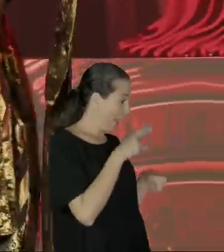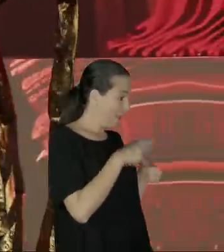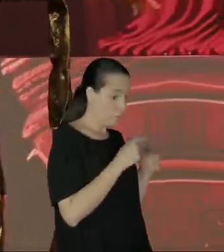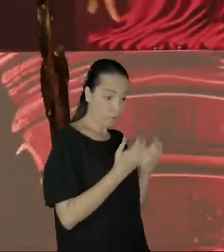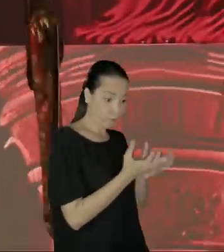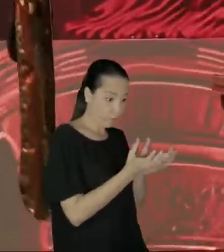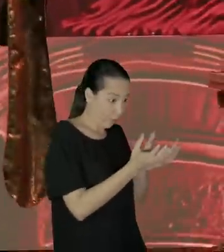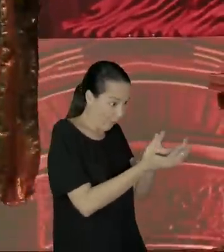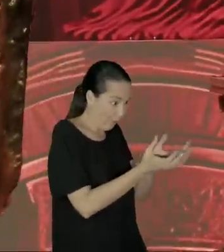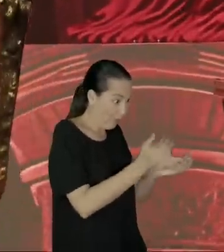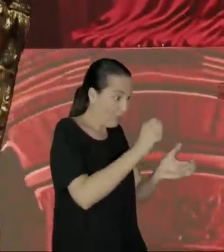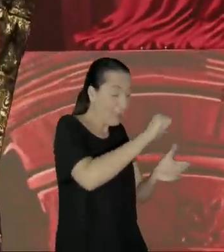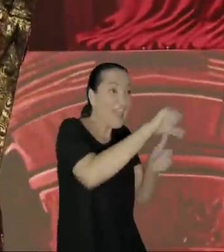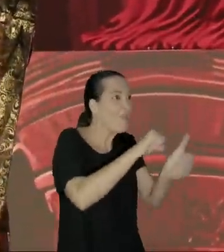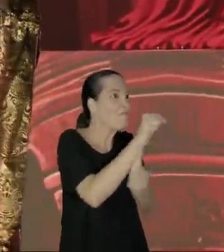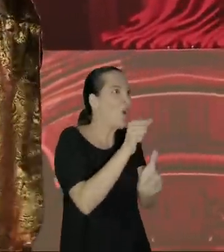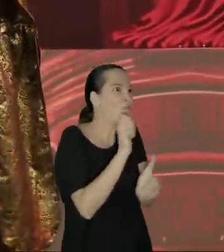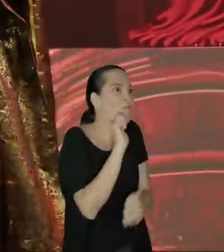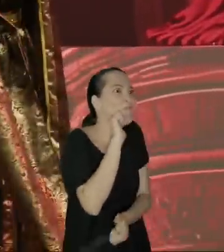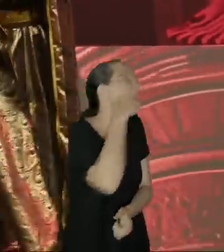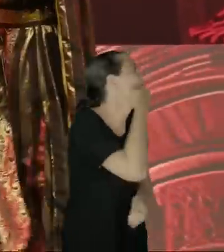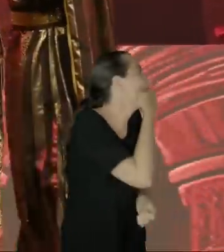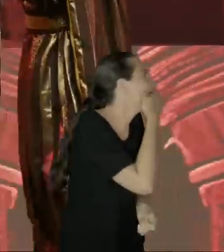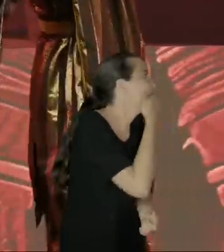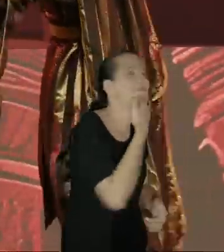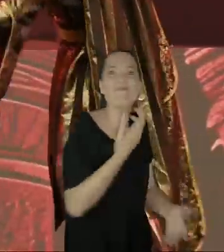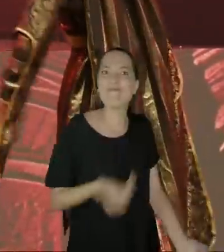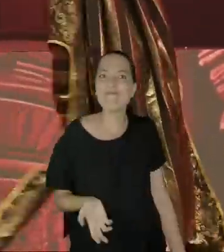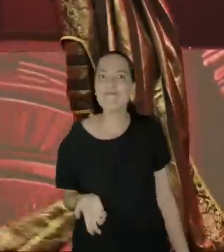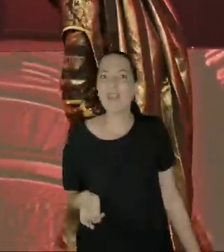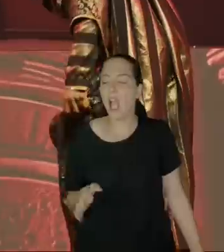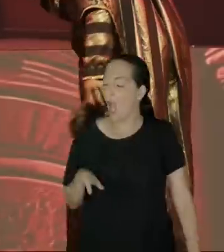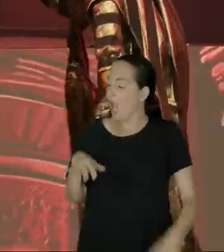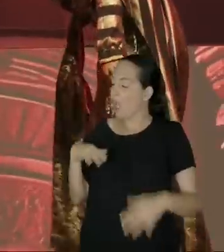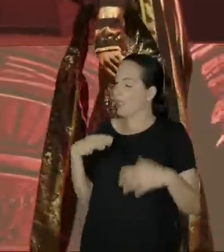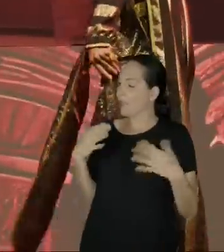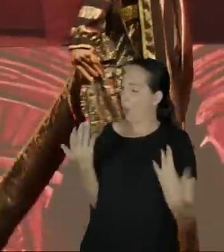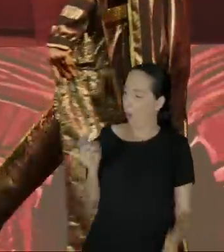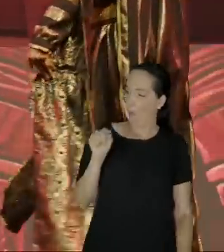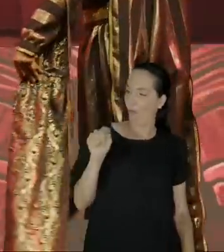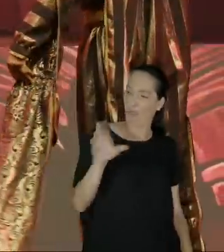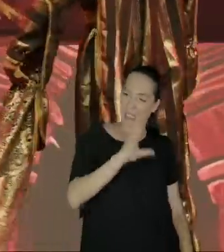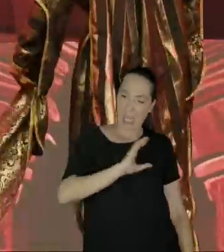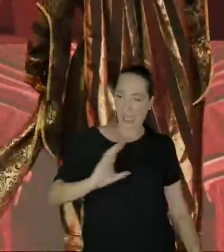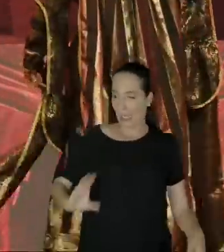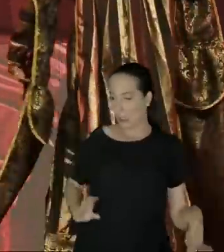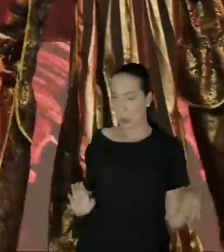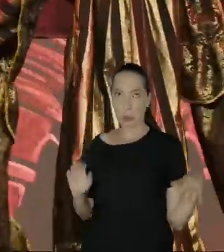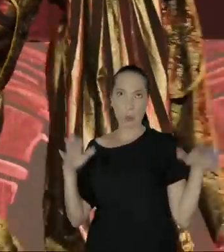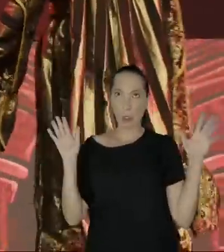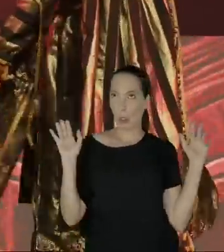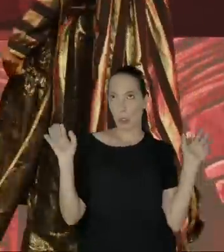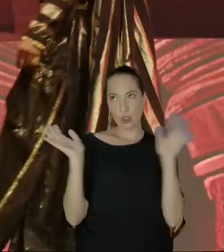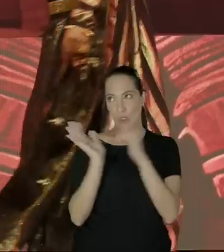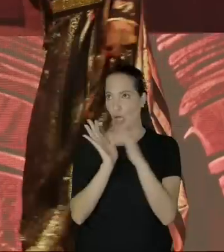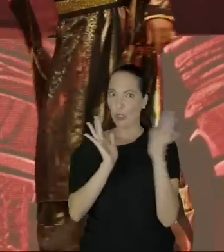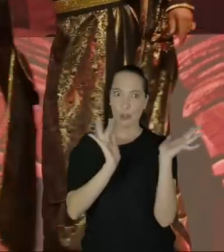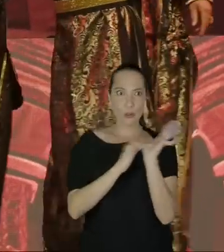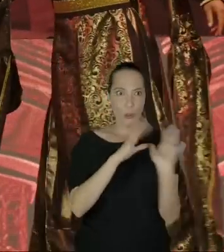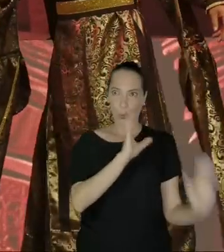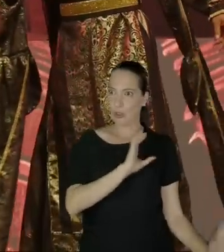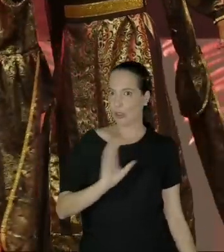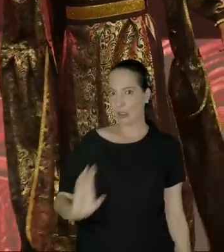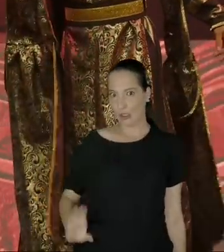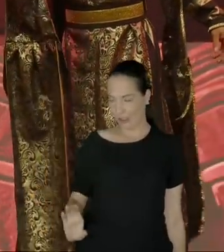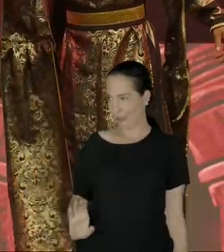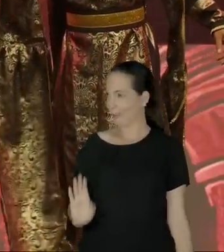deste palácio em pão. Então você é Cristo, o grande Jesus Cristo.